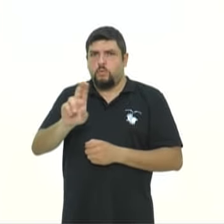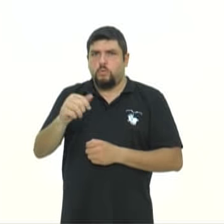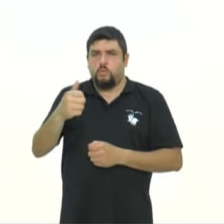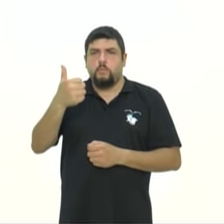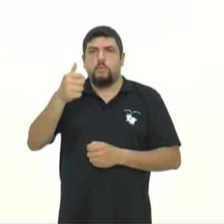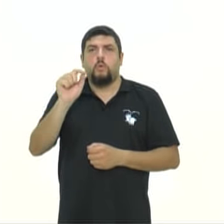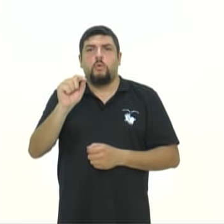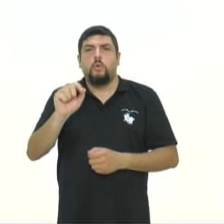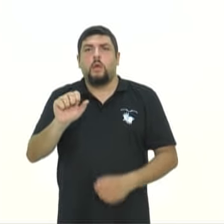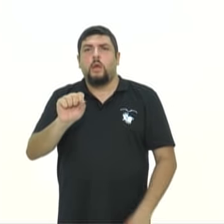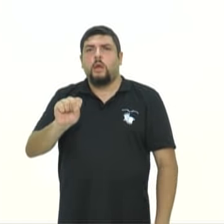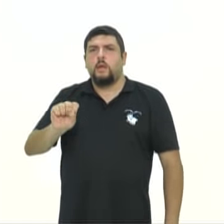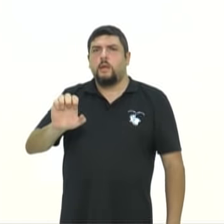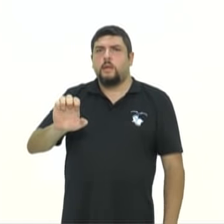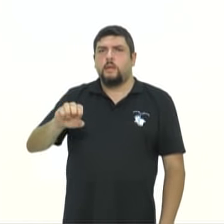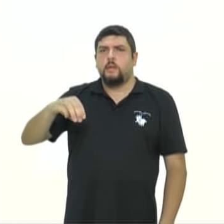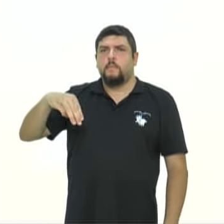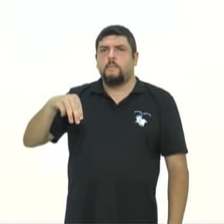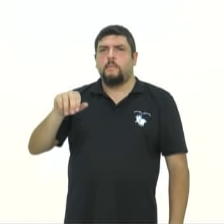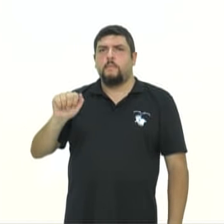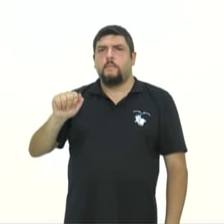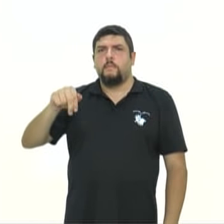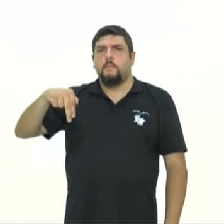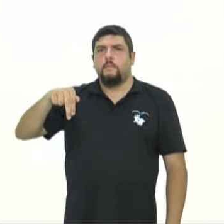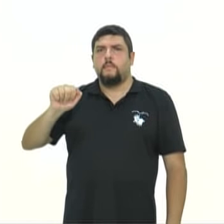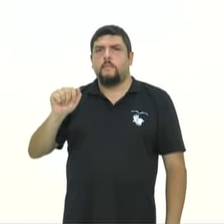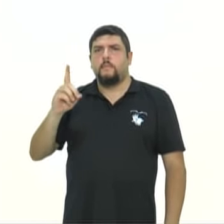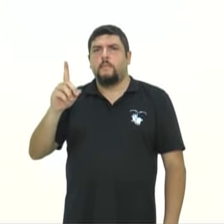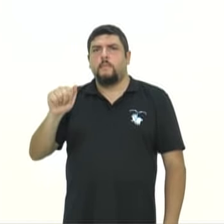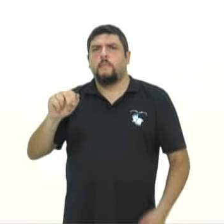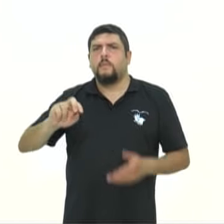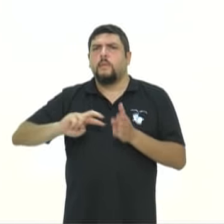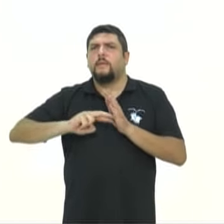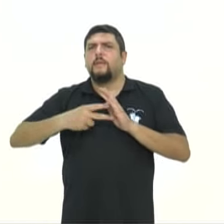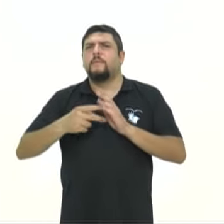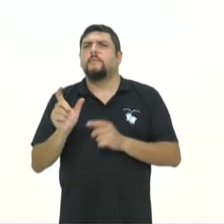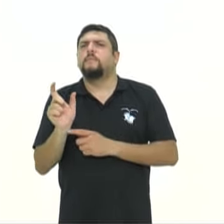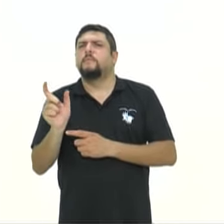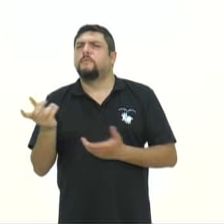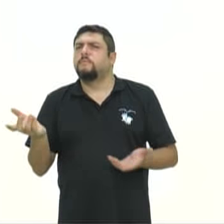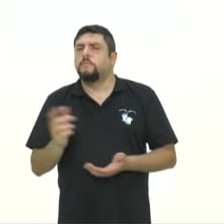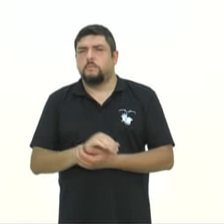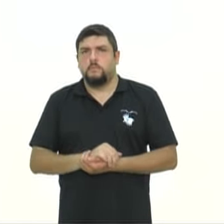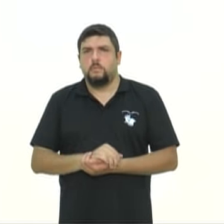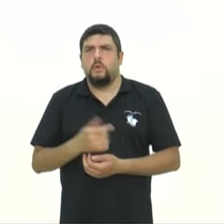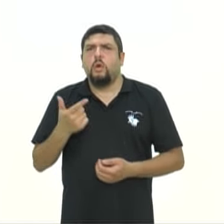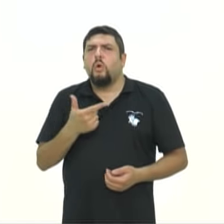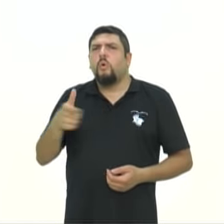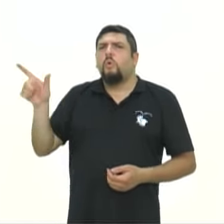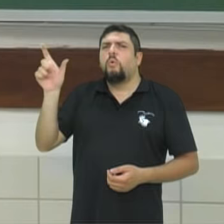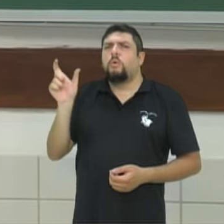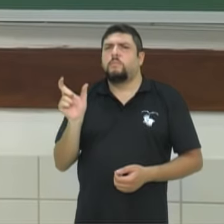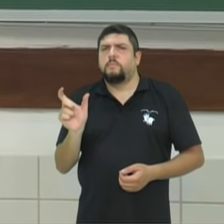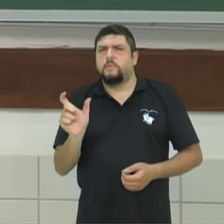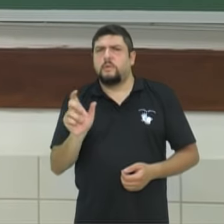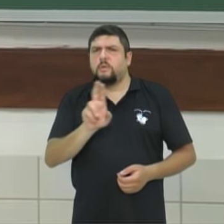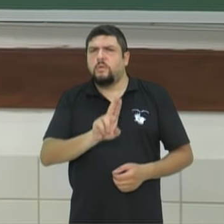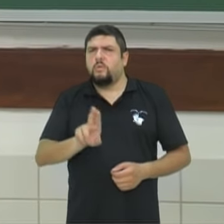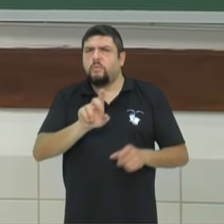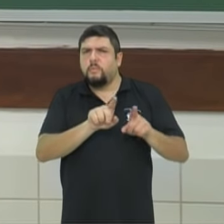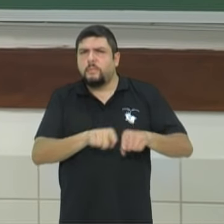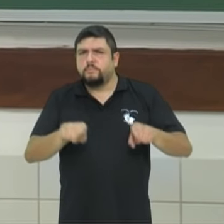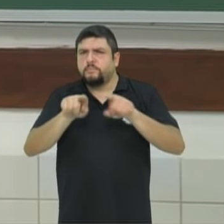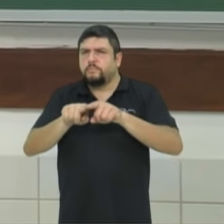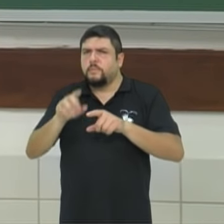é semanada. Que outra palavra é recorrentemente utilizada? Essa tá fácil, né? Eu vou